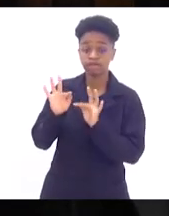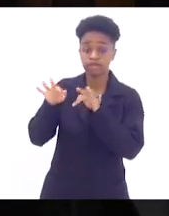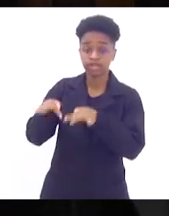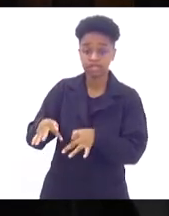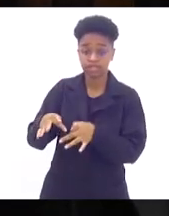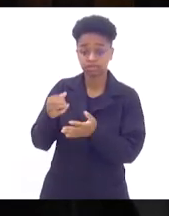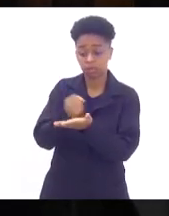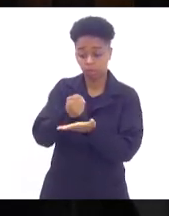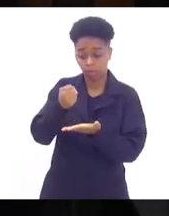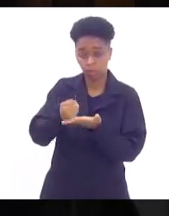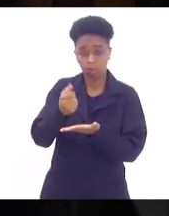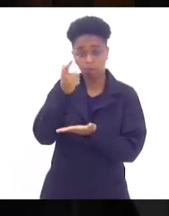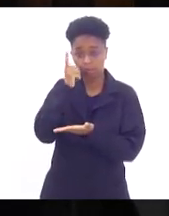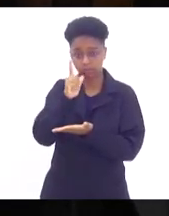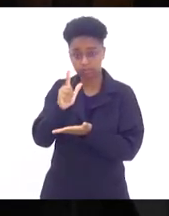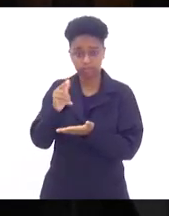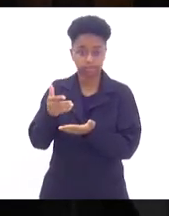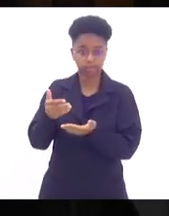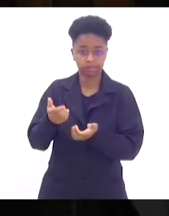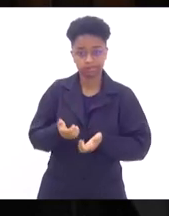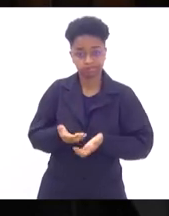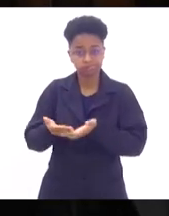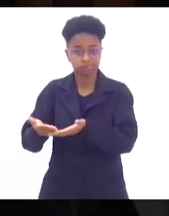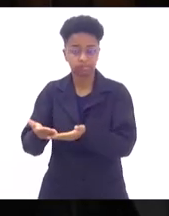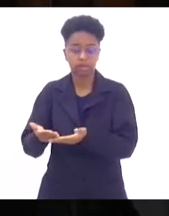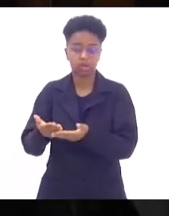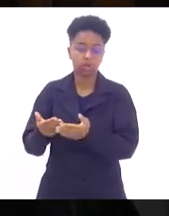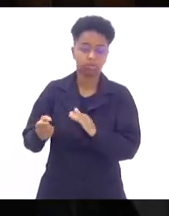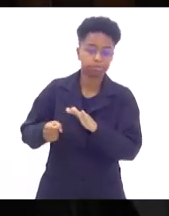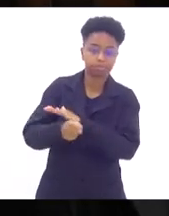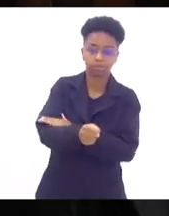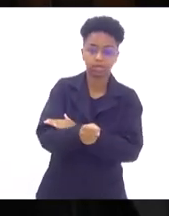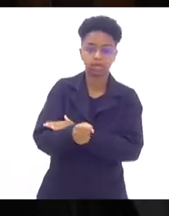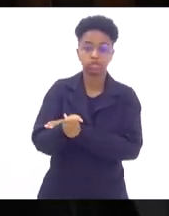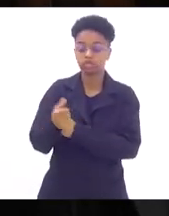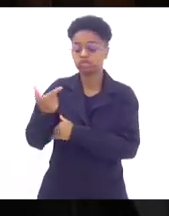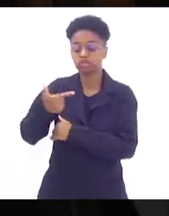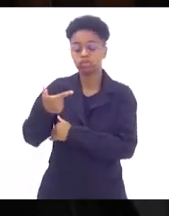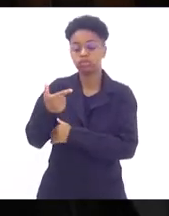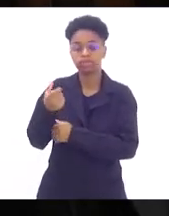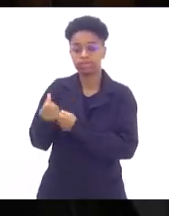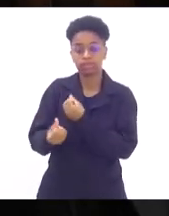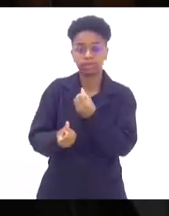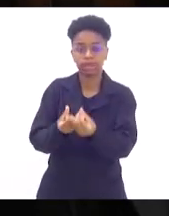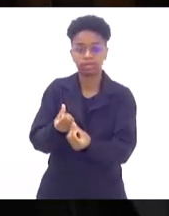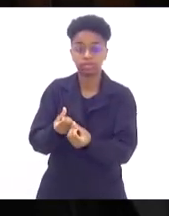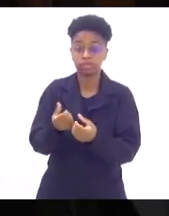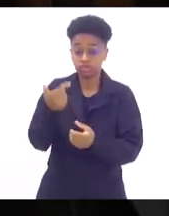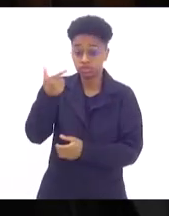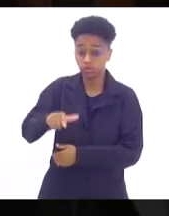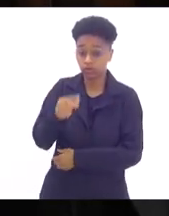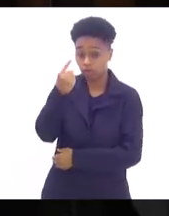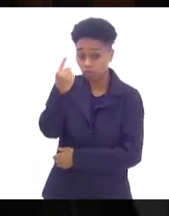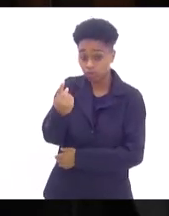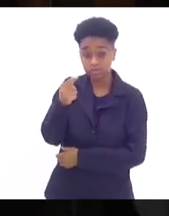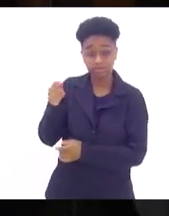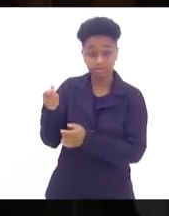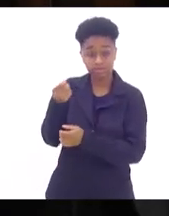processo admissional no segundo semestre vai ter esse passado mais um semestre inteiro